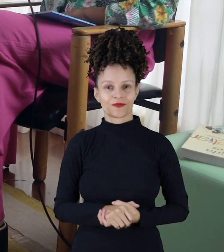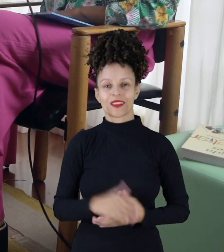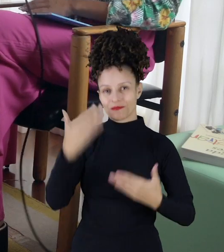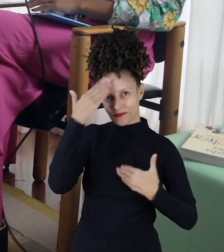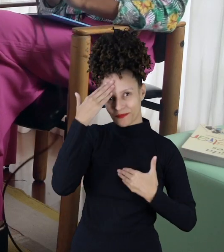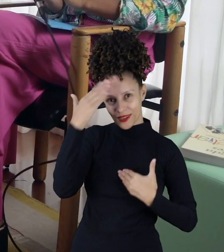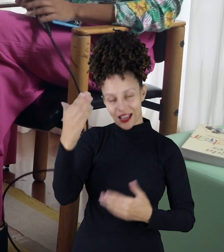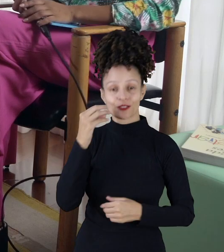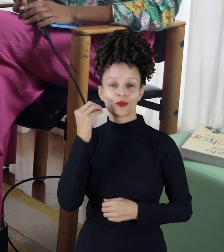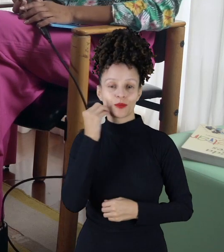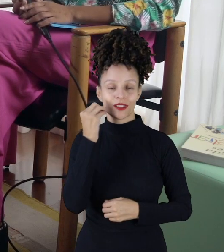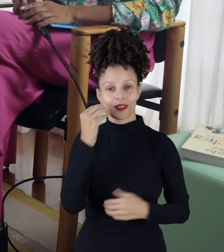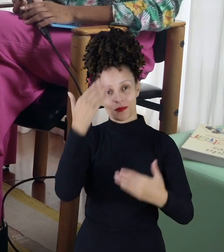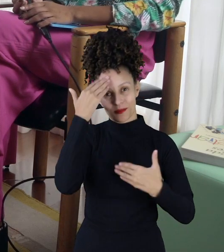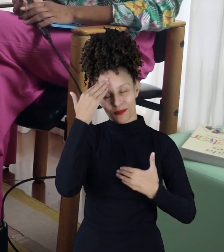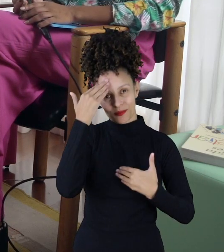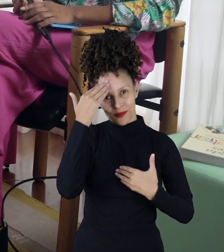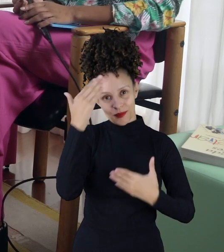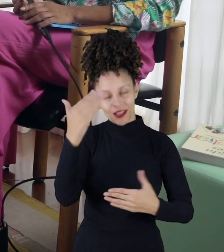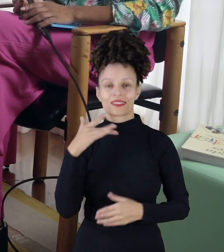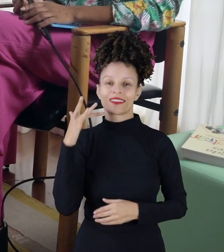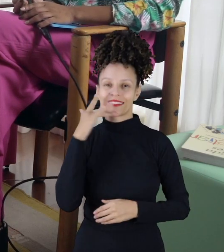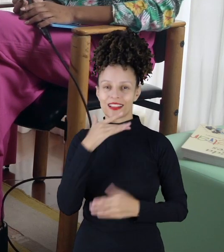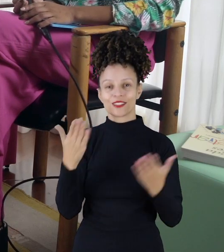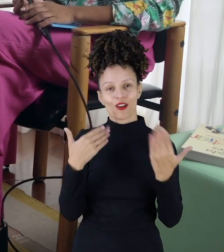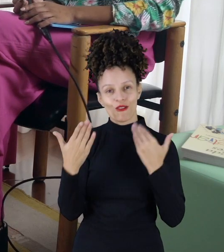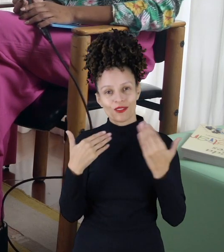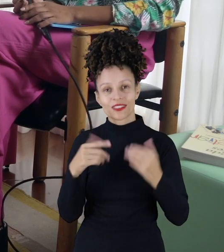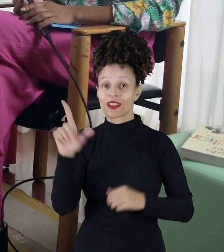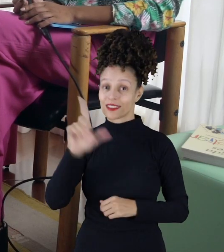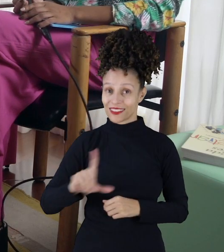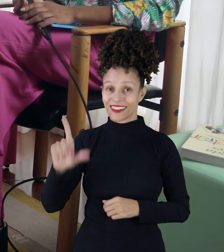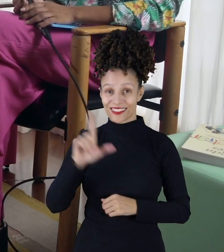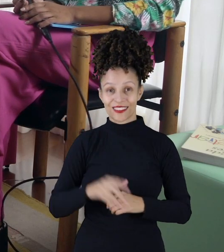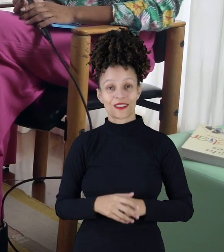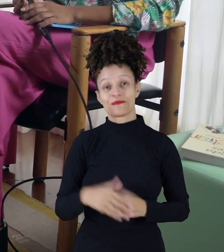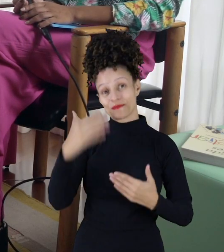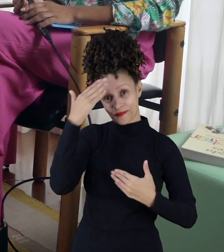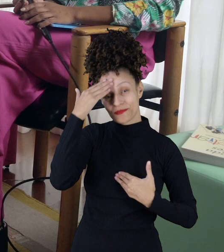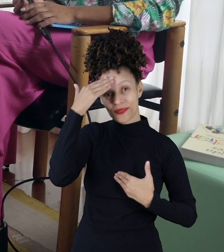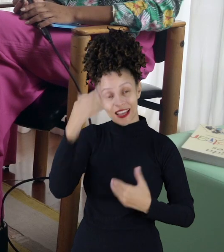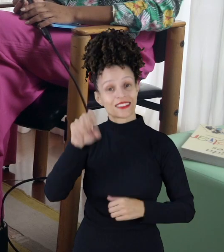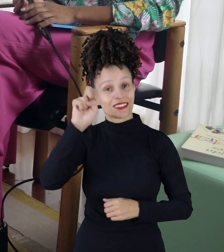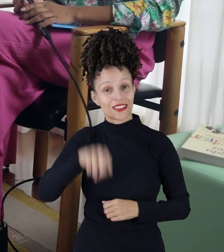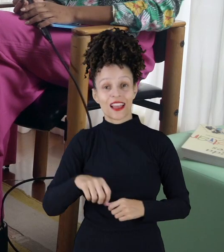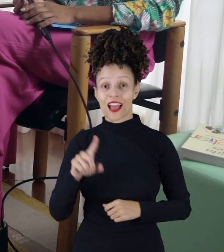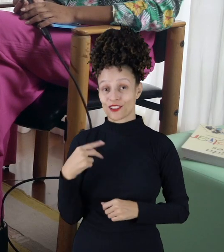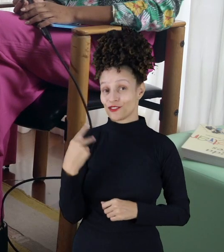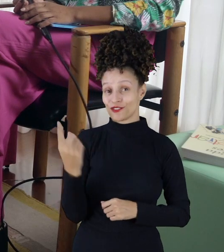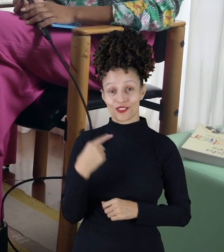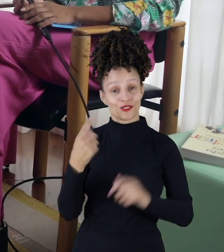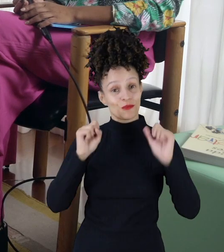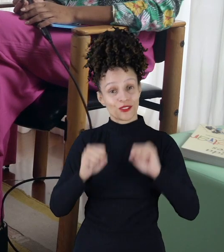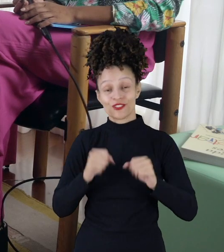conversa. Obrigada, Samara, pela oportunidade. Obrigada. Que delícia conversar sobre literatura. Muito